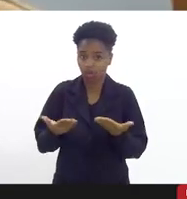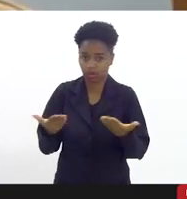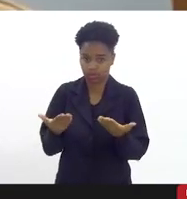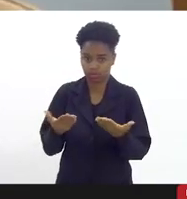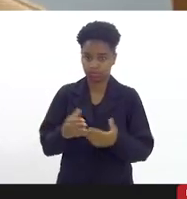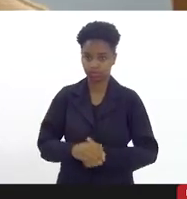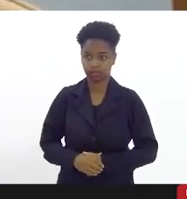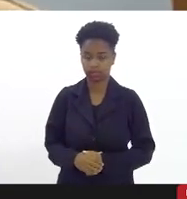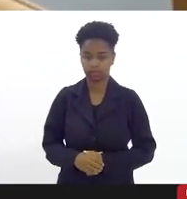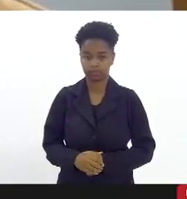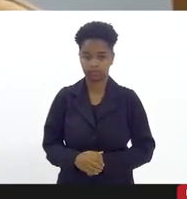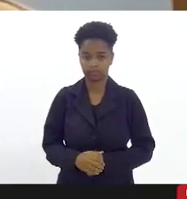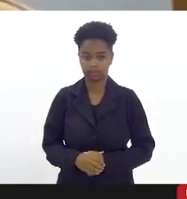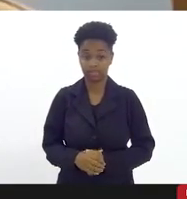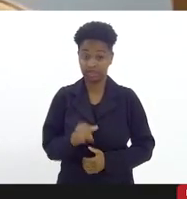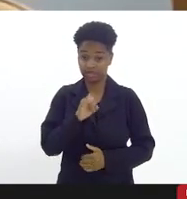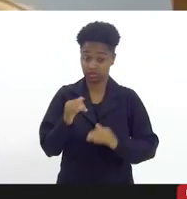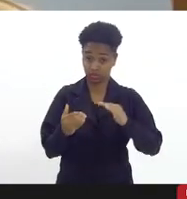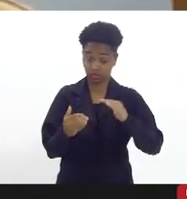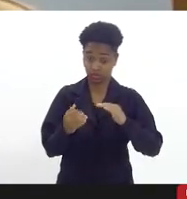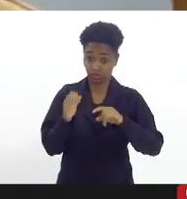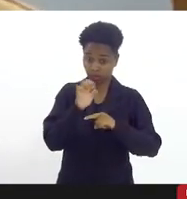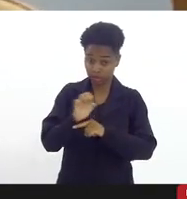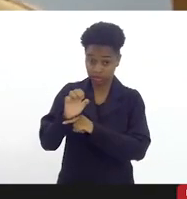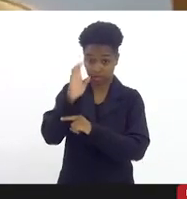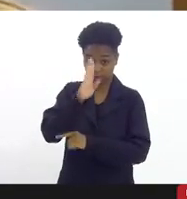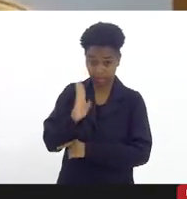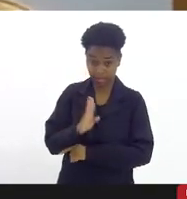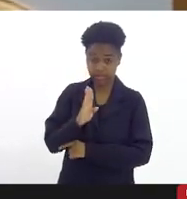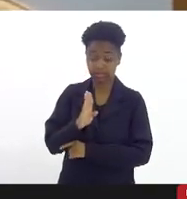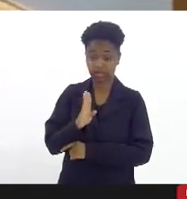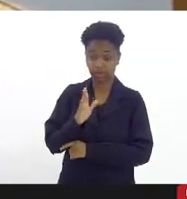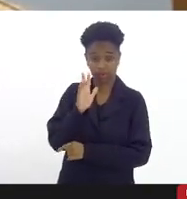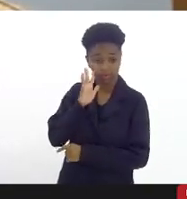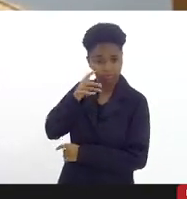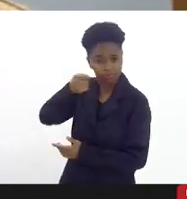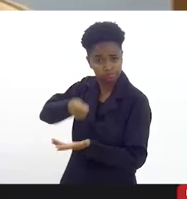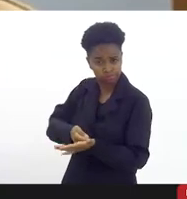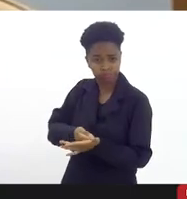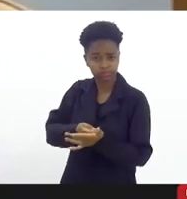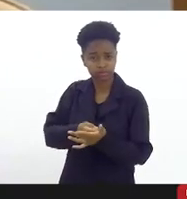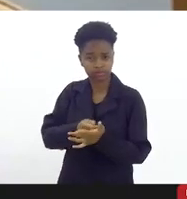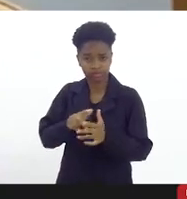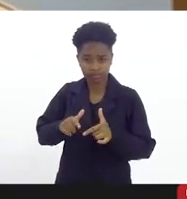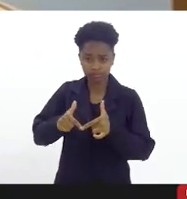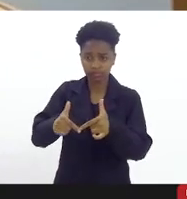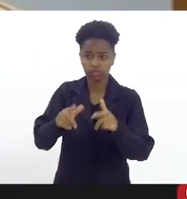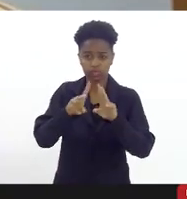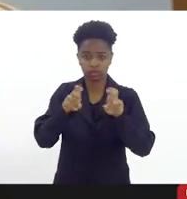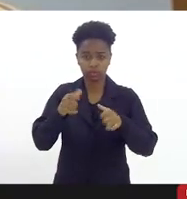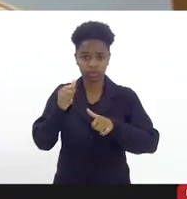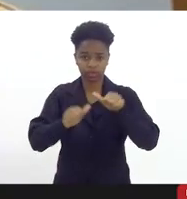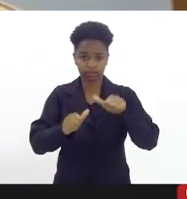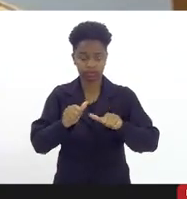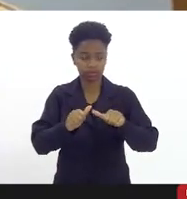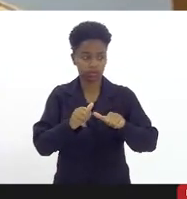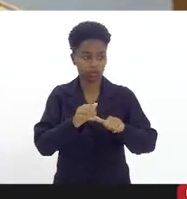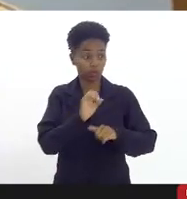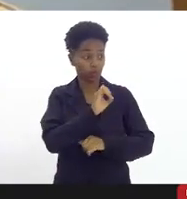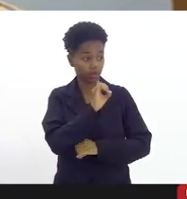ou seja se o estado brasileiro tivesse tomado posição no que diz respeito ao sistema de avaliação Oi